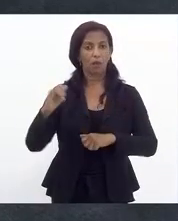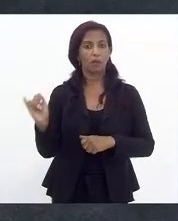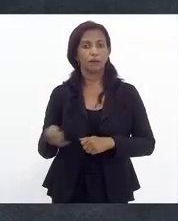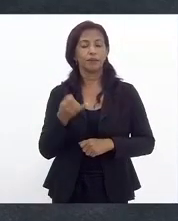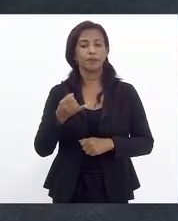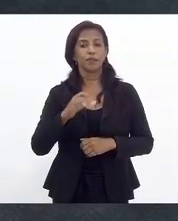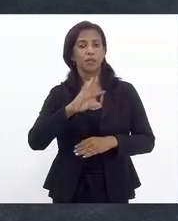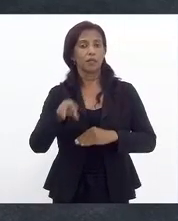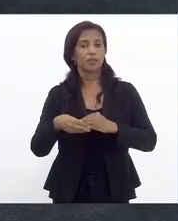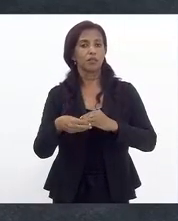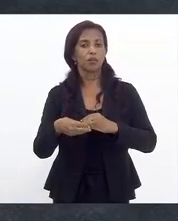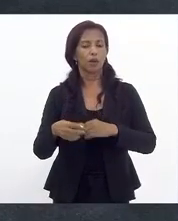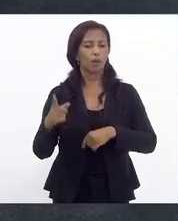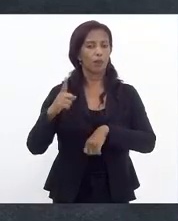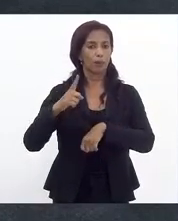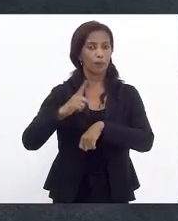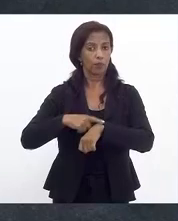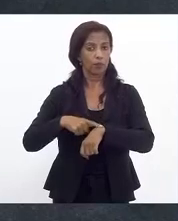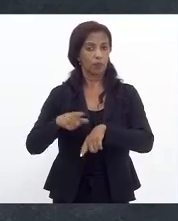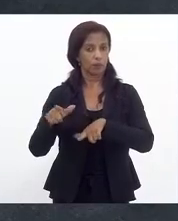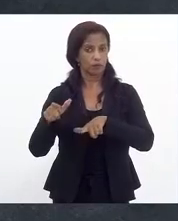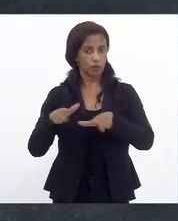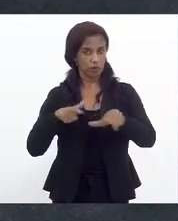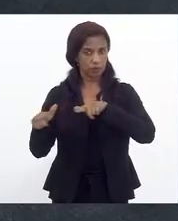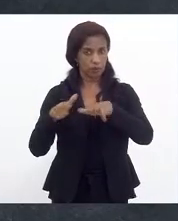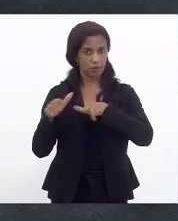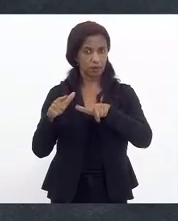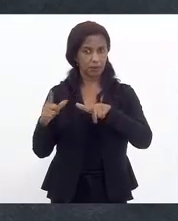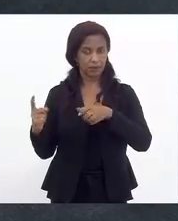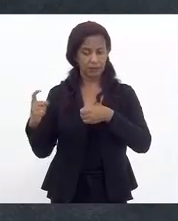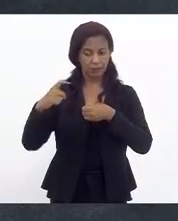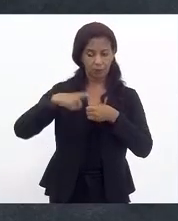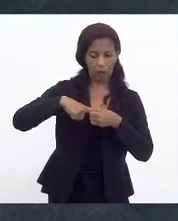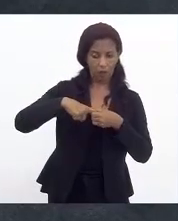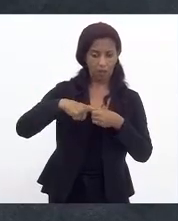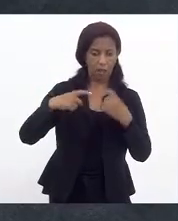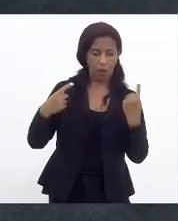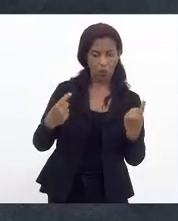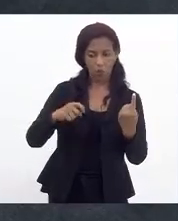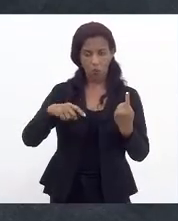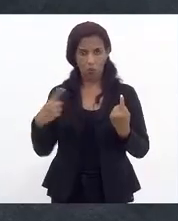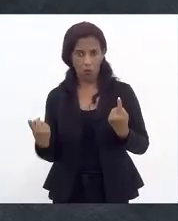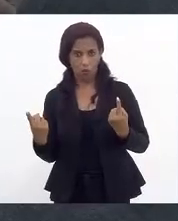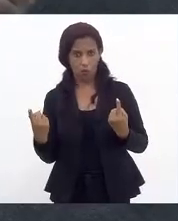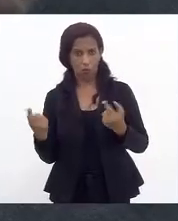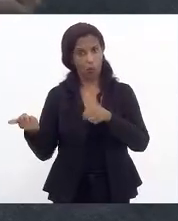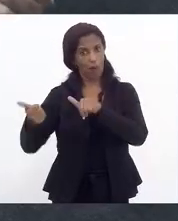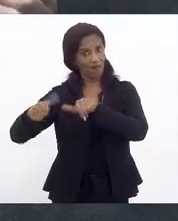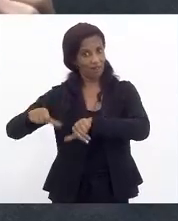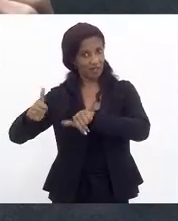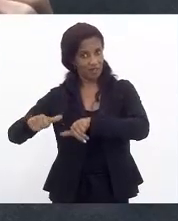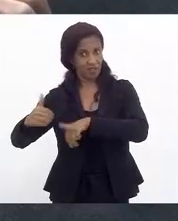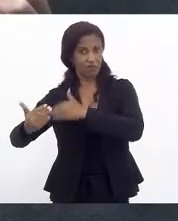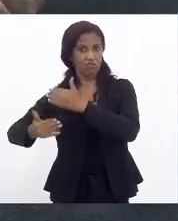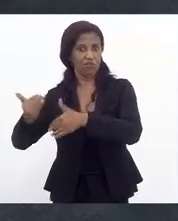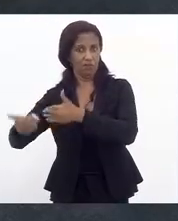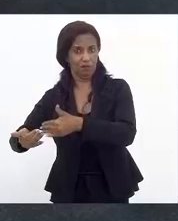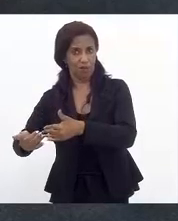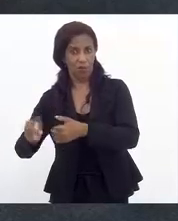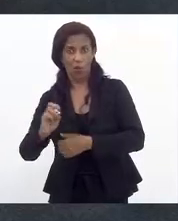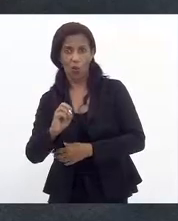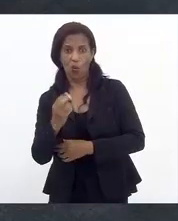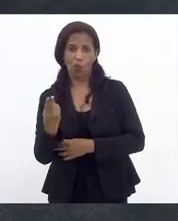o adicional por tempo de serviço seja vinculado a uma coisa ou a outra né ou avaliação de desempenho